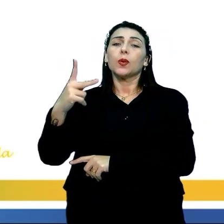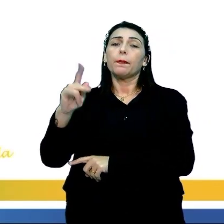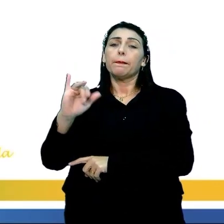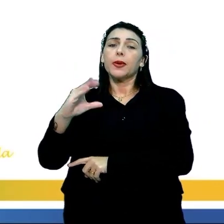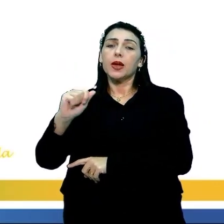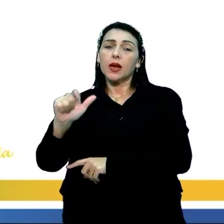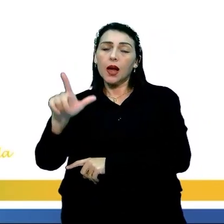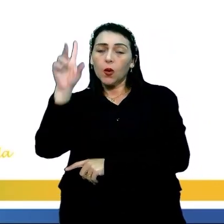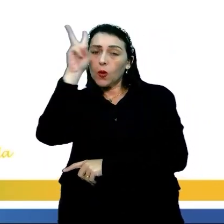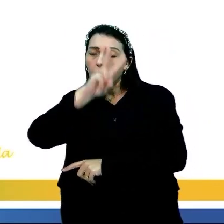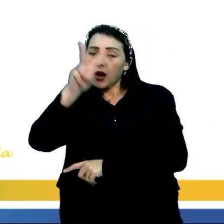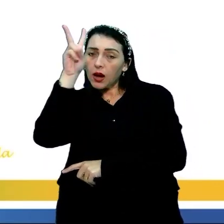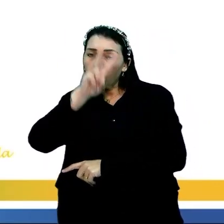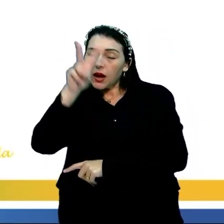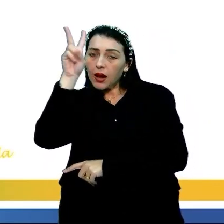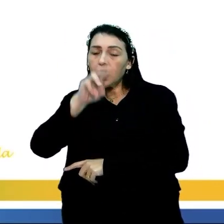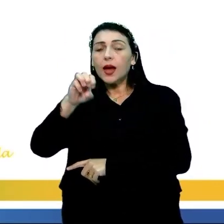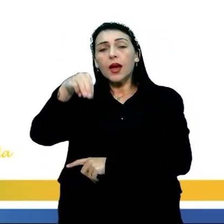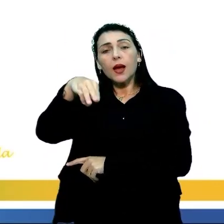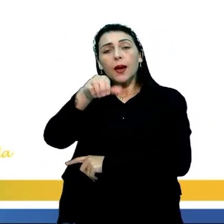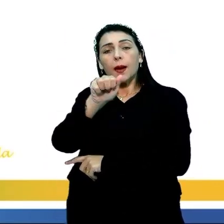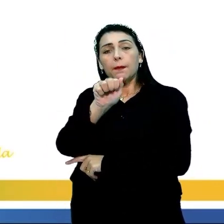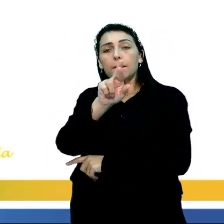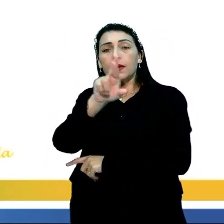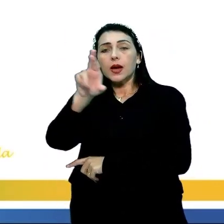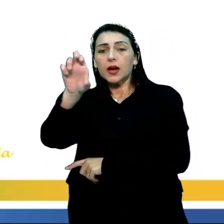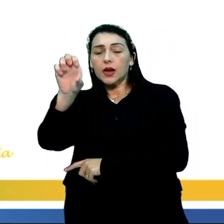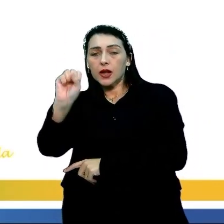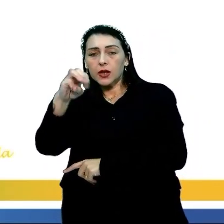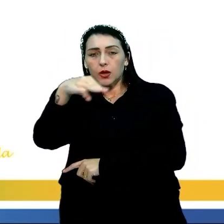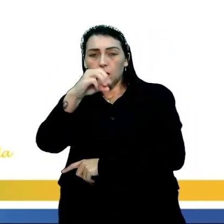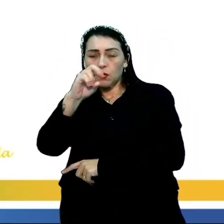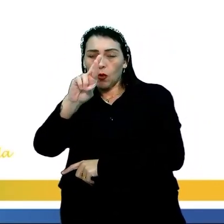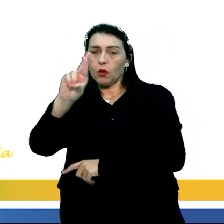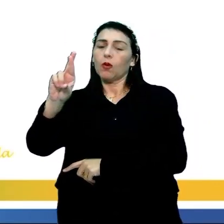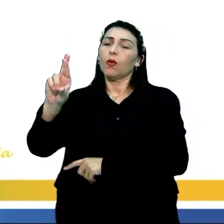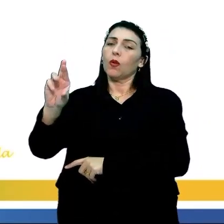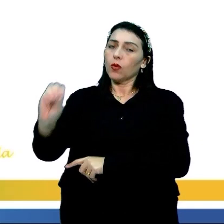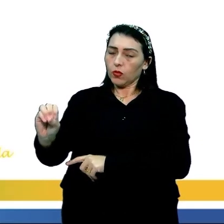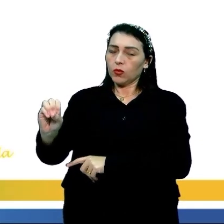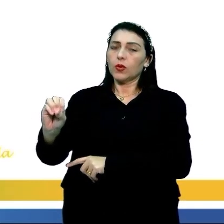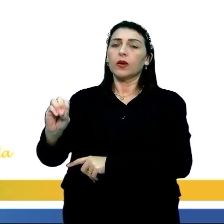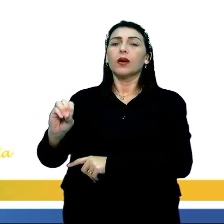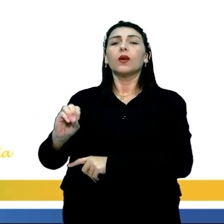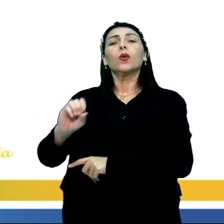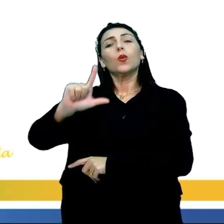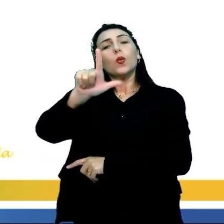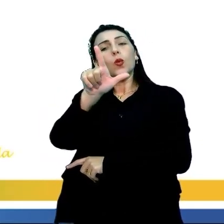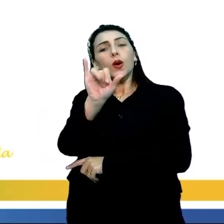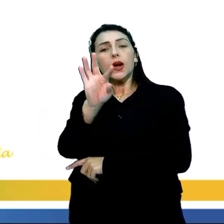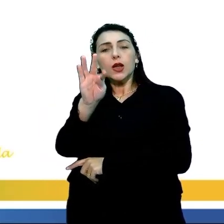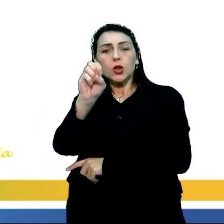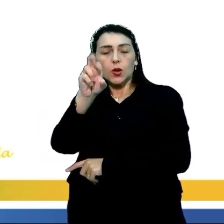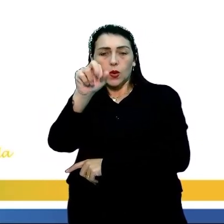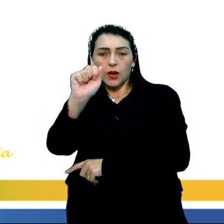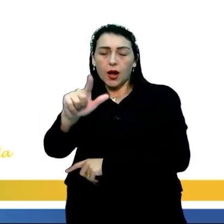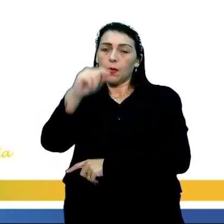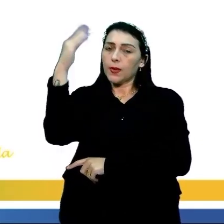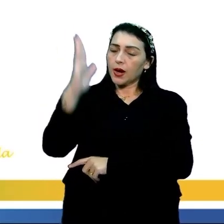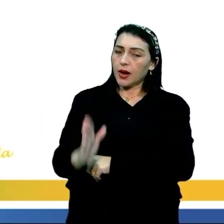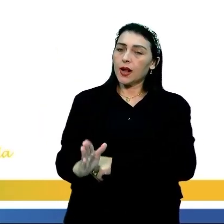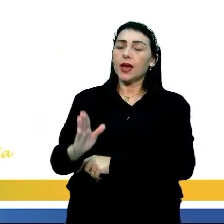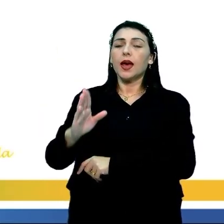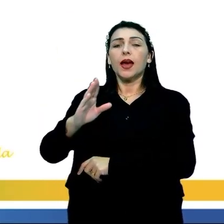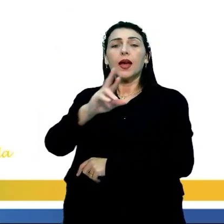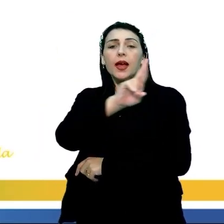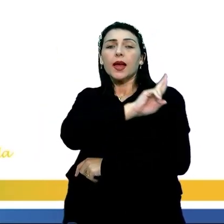Vamos relembrar, então, o domínio das marés de morro, esse que se estende aí ao longo do litoral brasileiro, representado pela cor